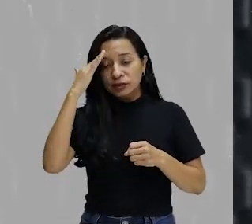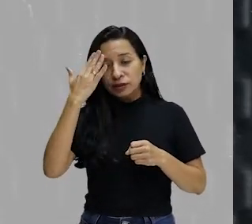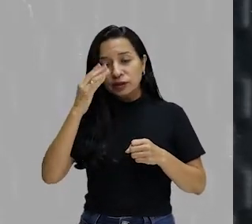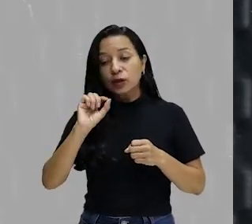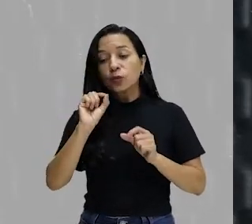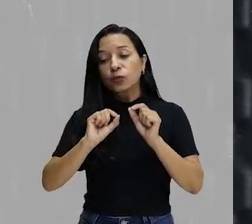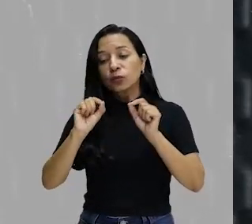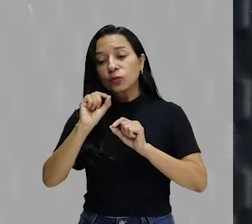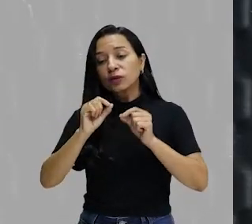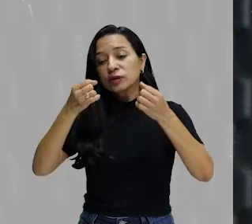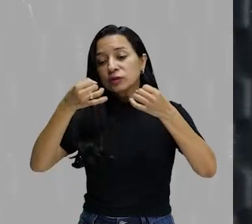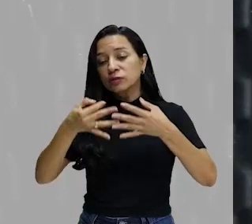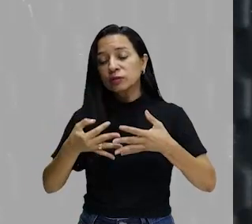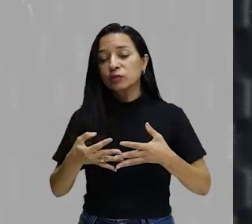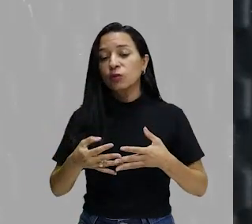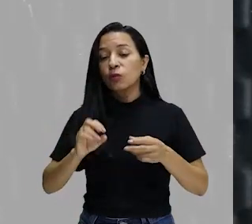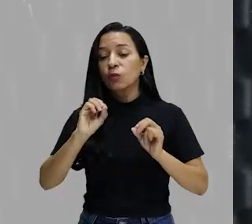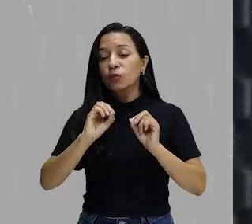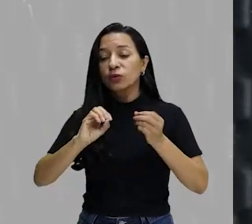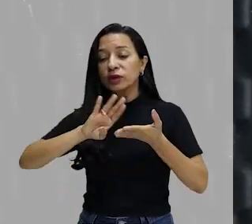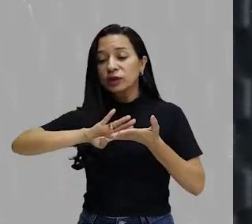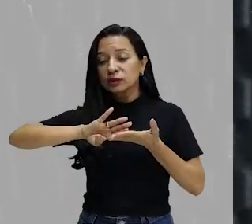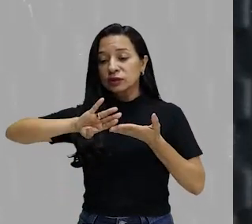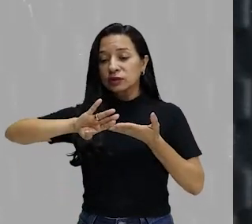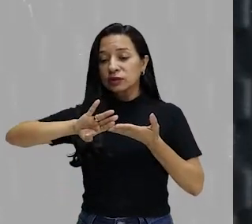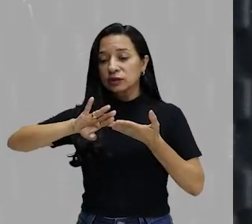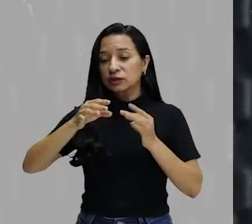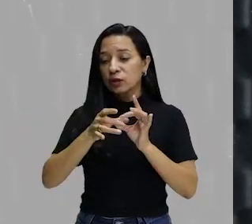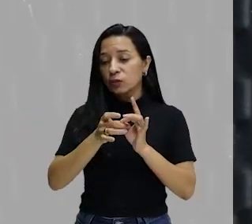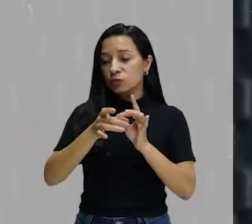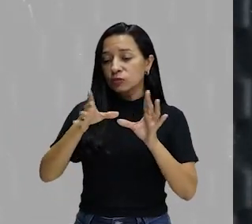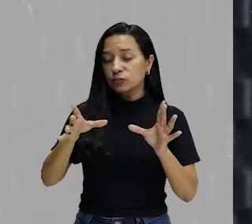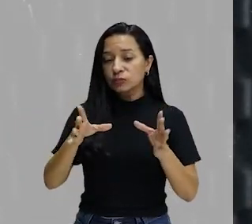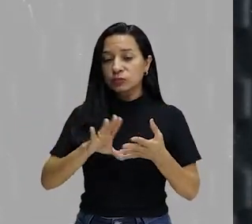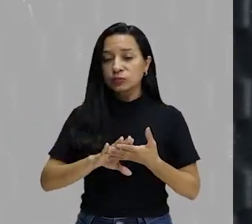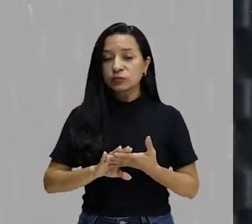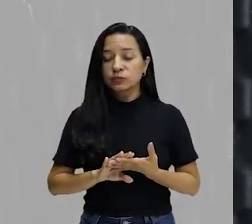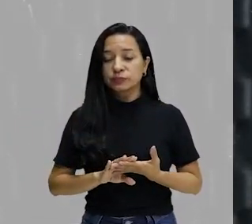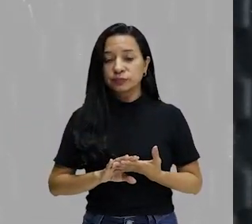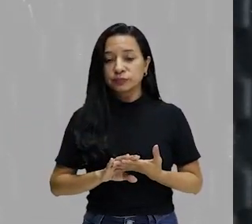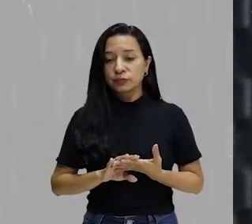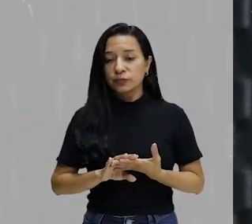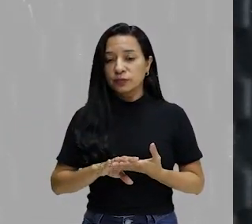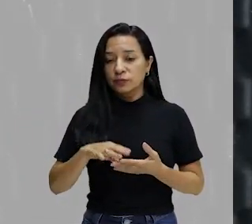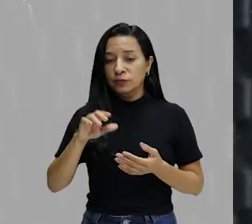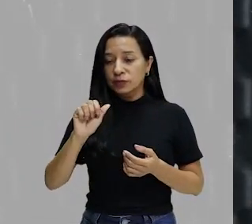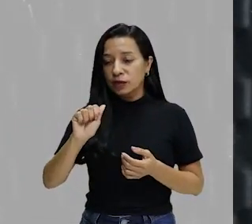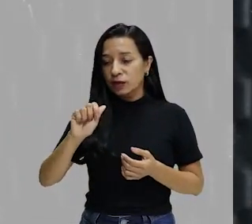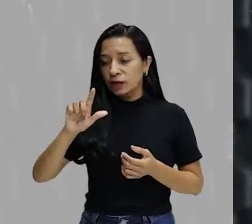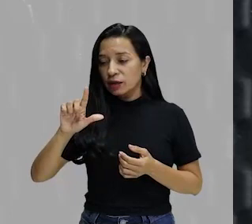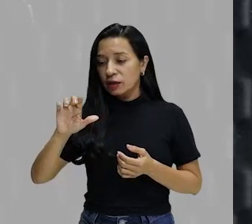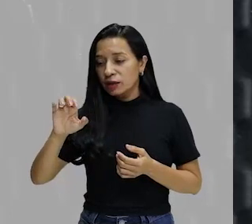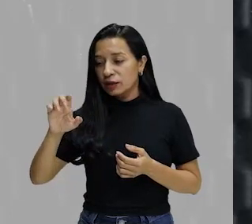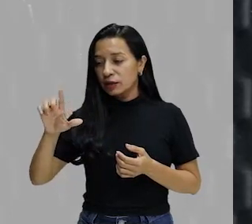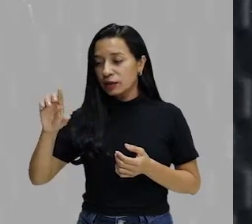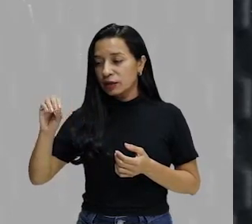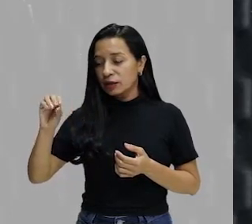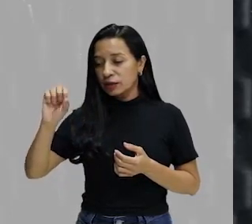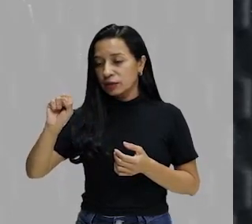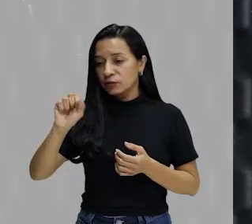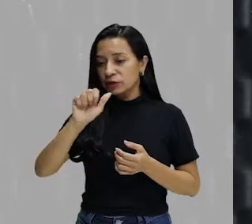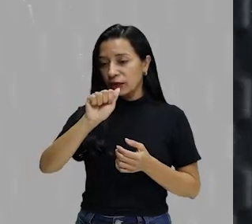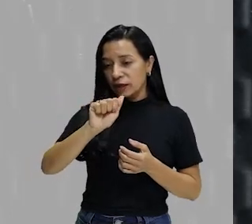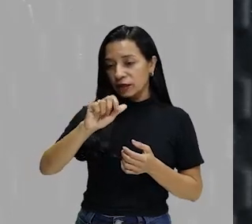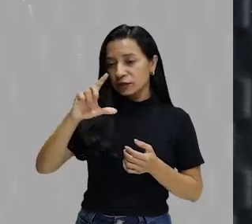acabei de dizer. O que é segregação independente? Os alelos Azão, Azinho e Bzão, Bzinho,